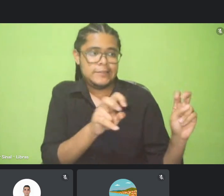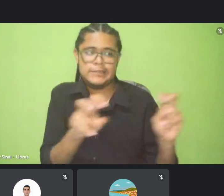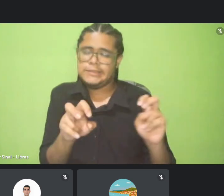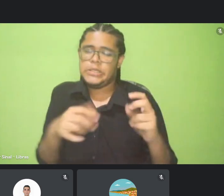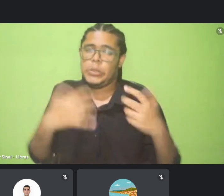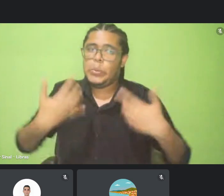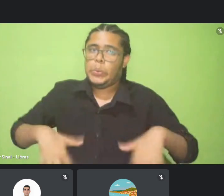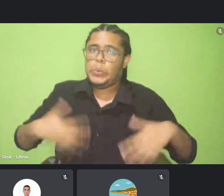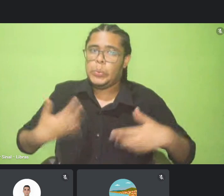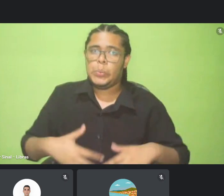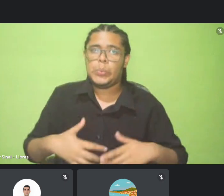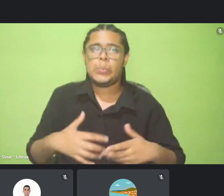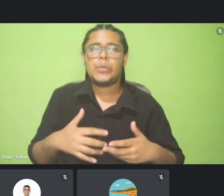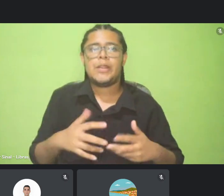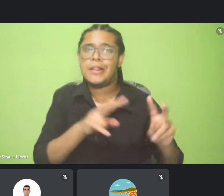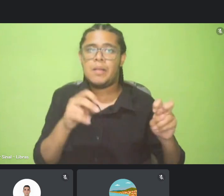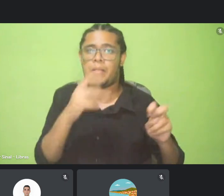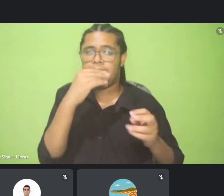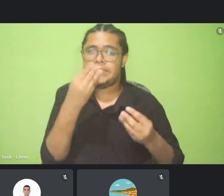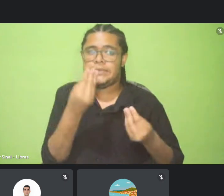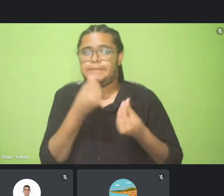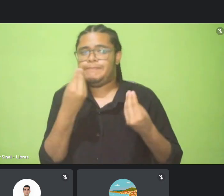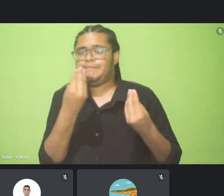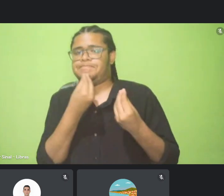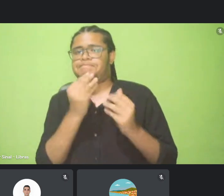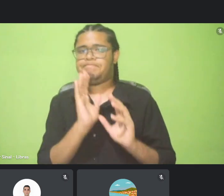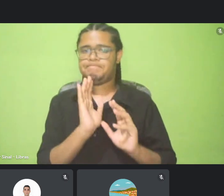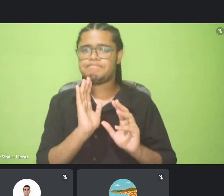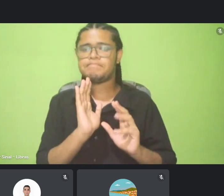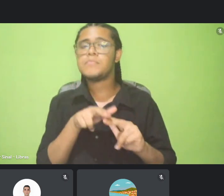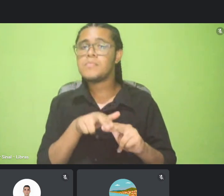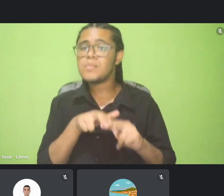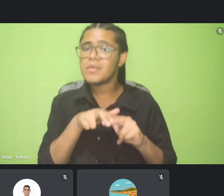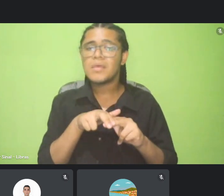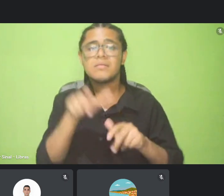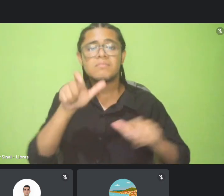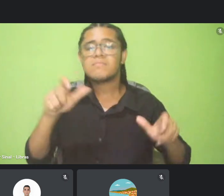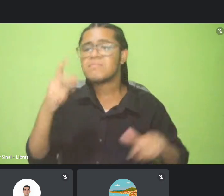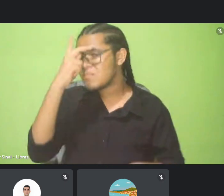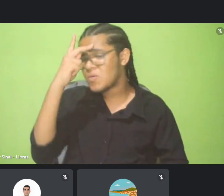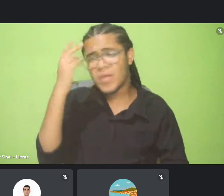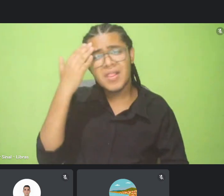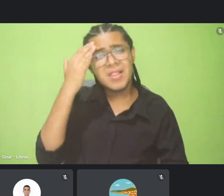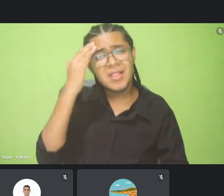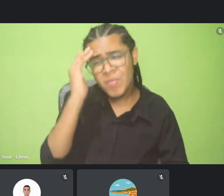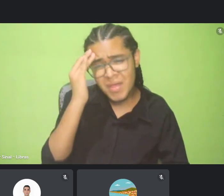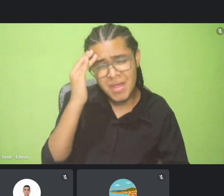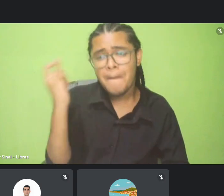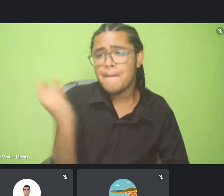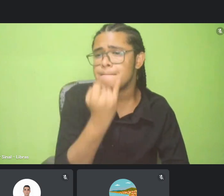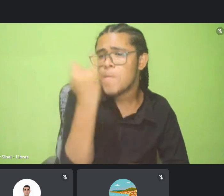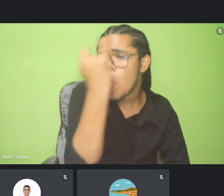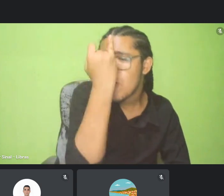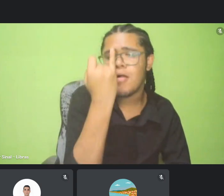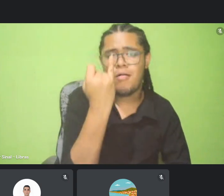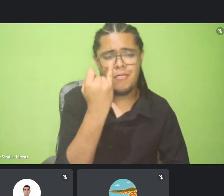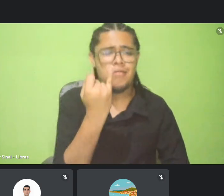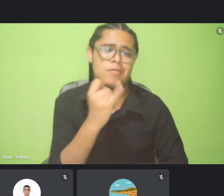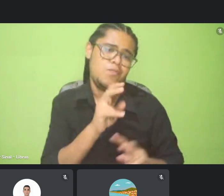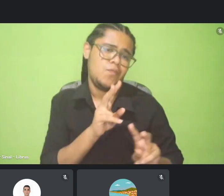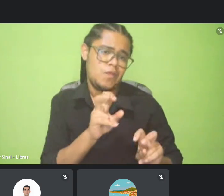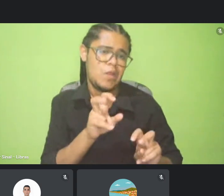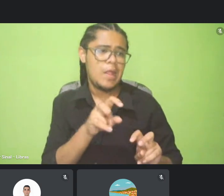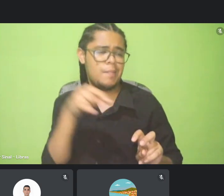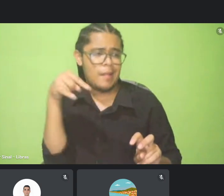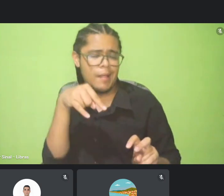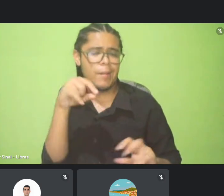pessoas não entendem o quão é importante esse tema ser tratado como um